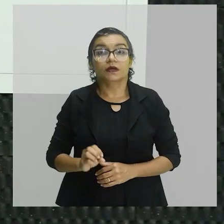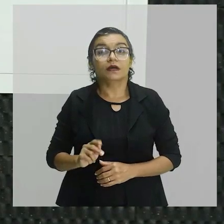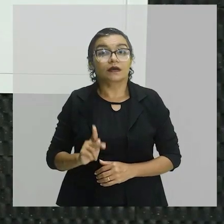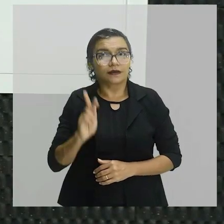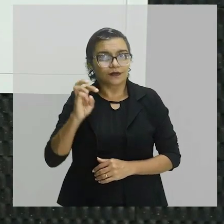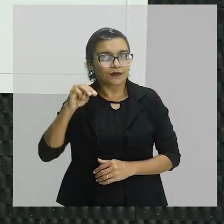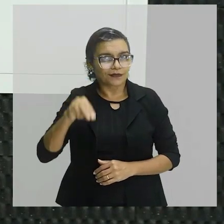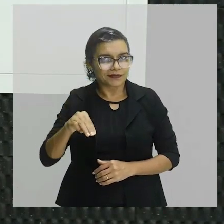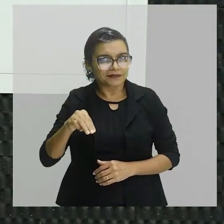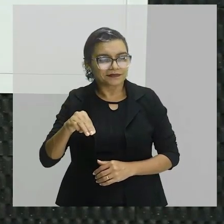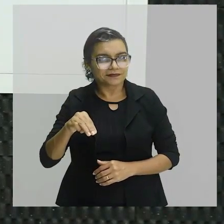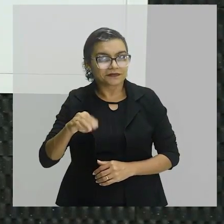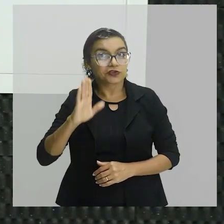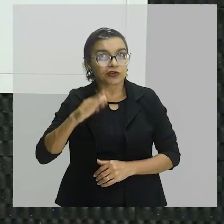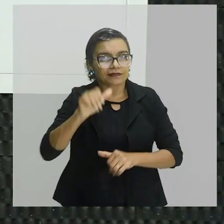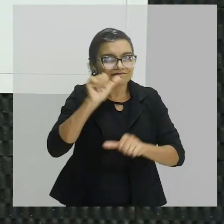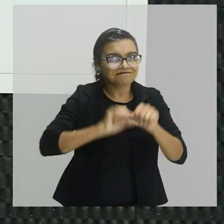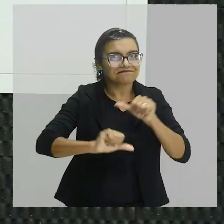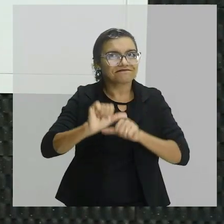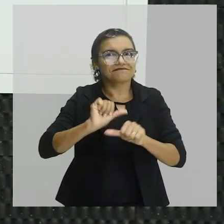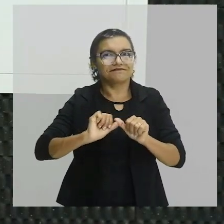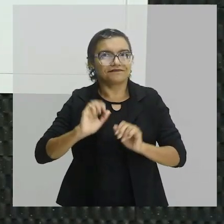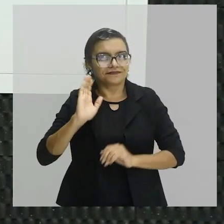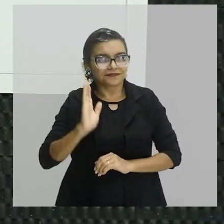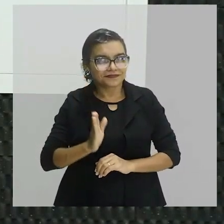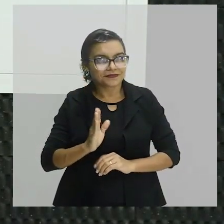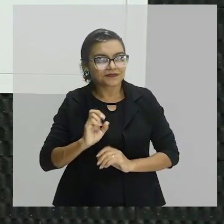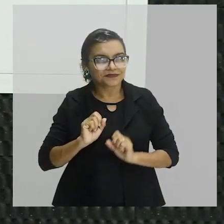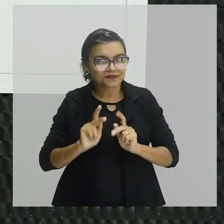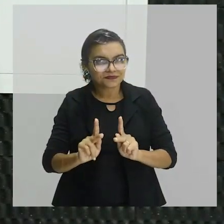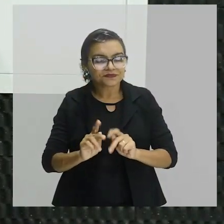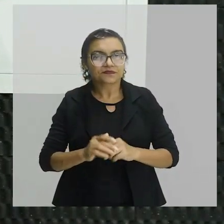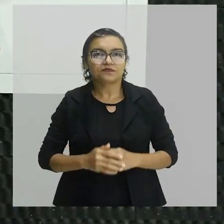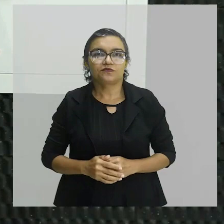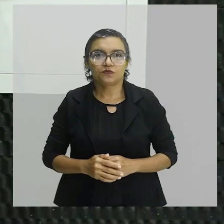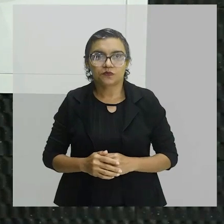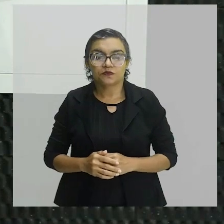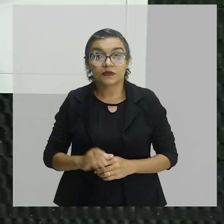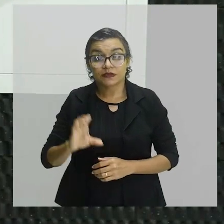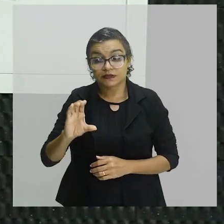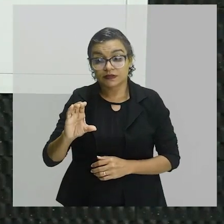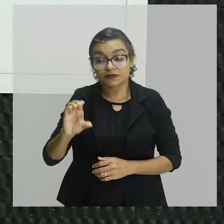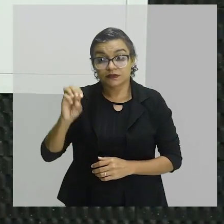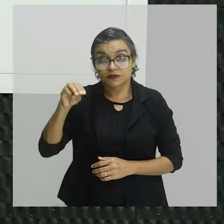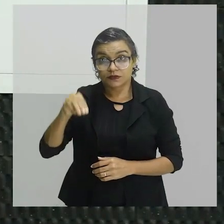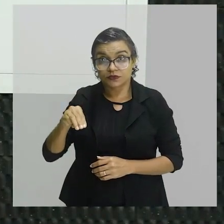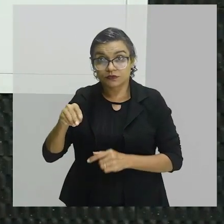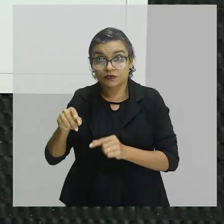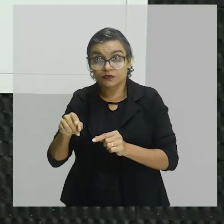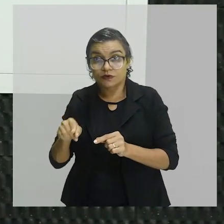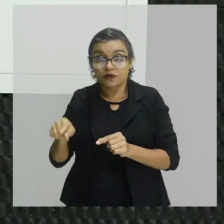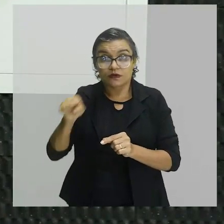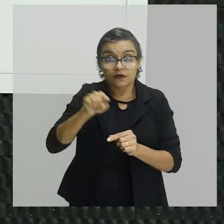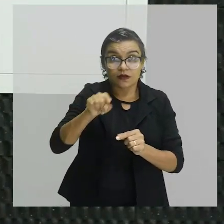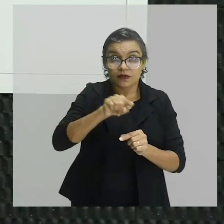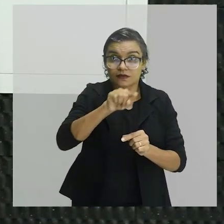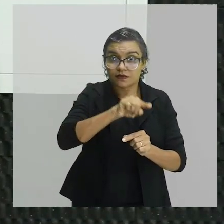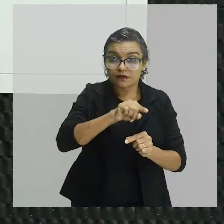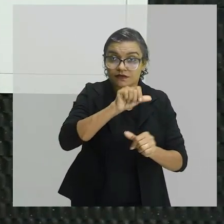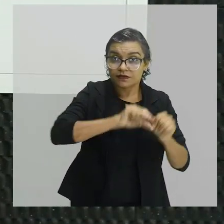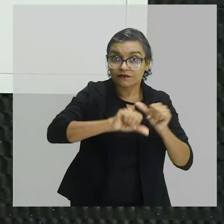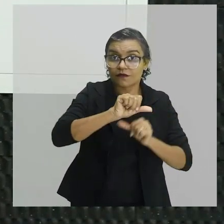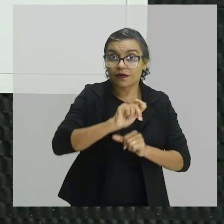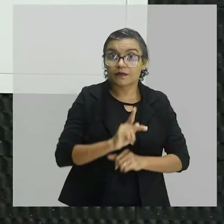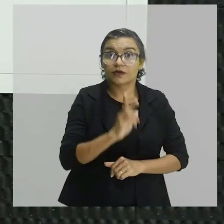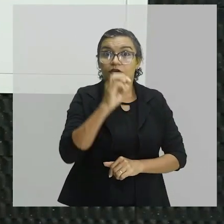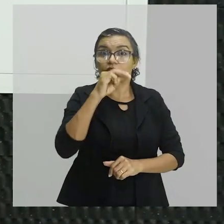quilômetros. Então já fiz a transformação, tá ok? Transformamos de centímetros para quilômetros, né? Então nós voltamos,